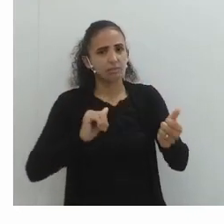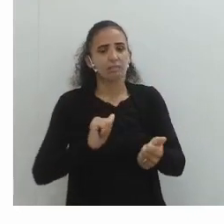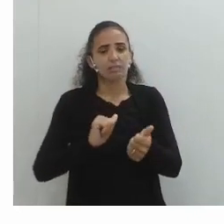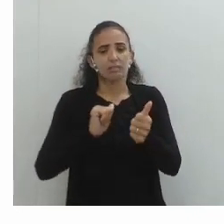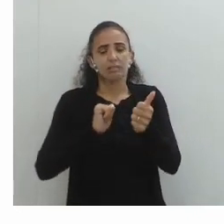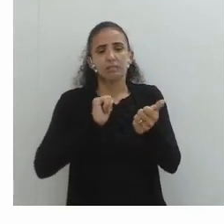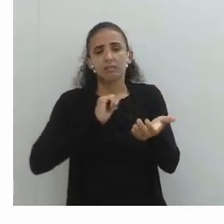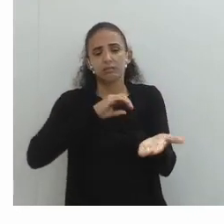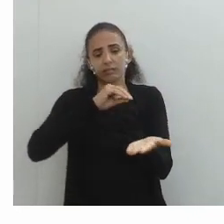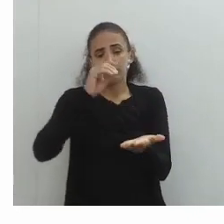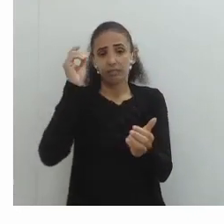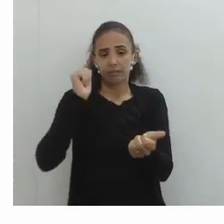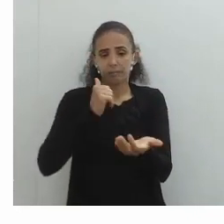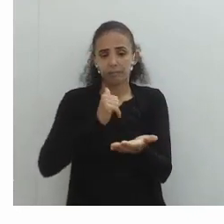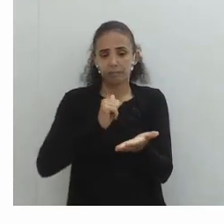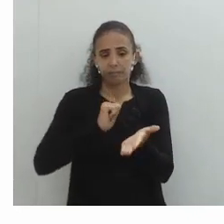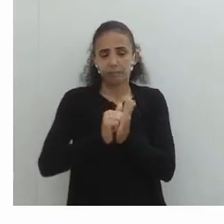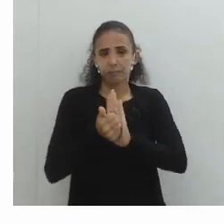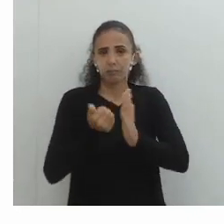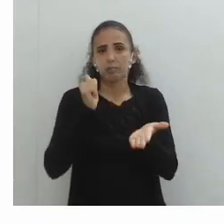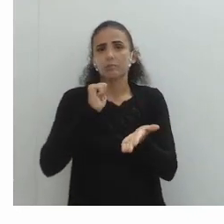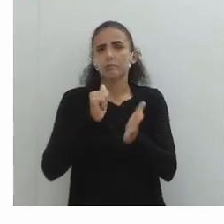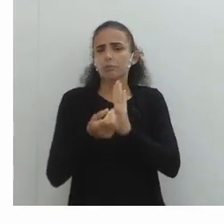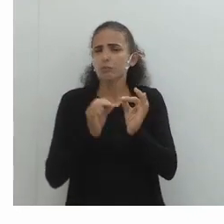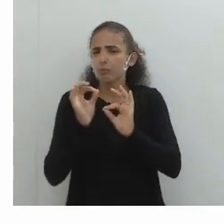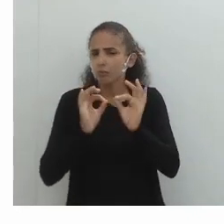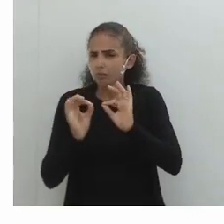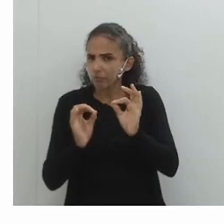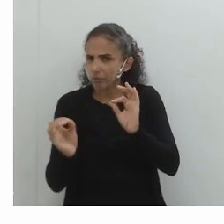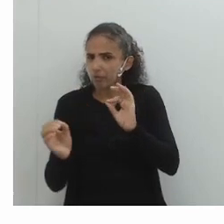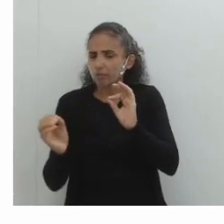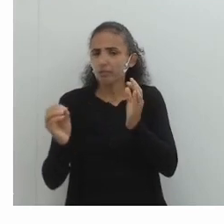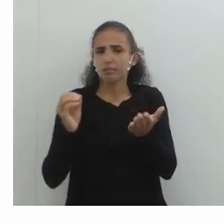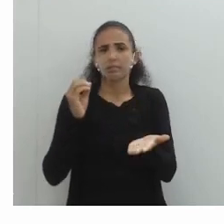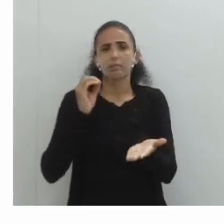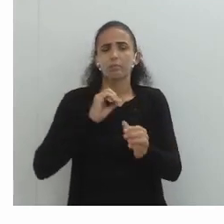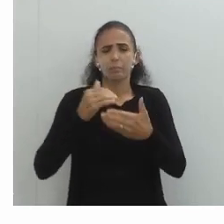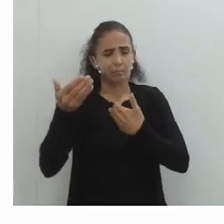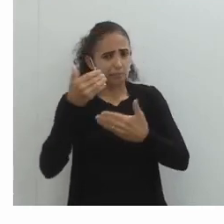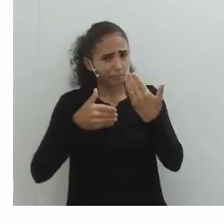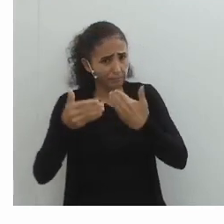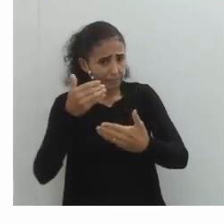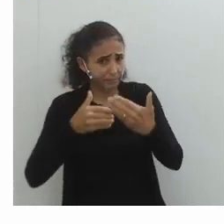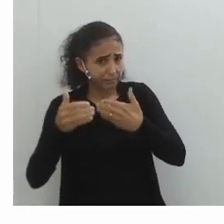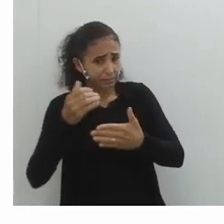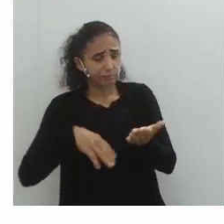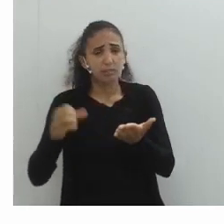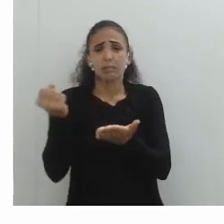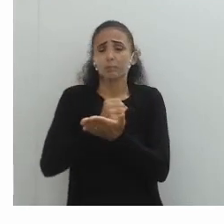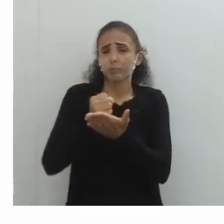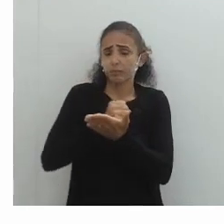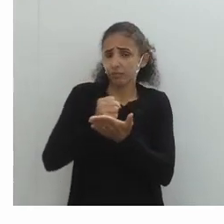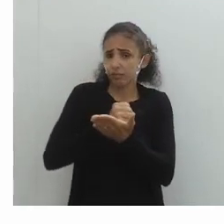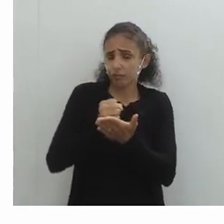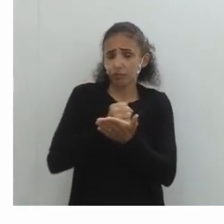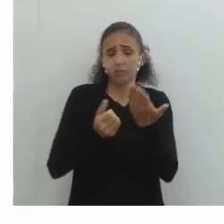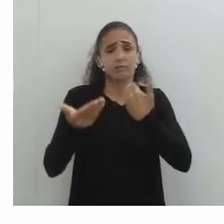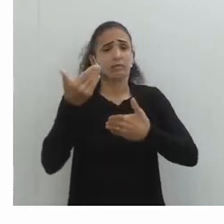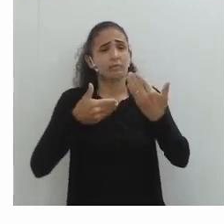cooperativos, para você desenvolver. E ali não deixa de ser um espaço onde ele vai utilizar a